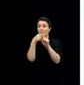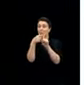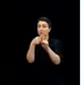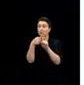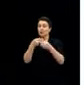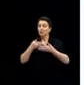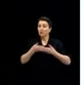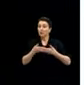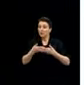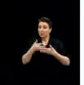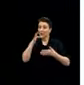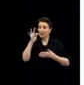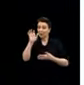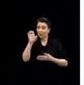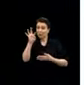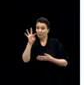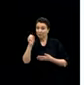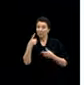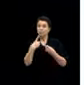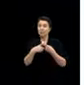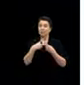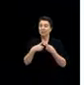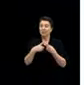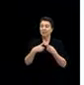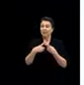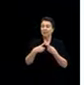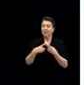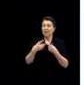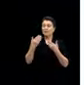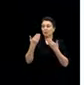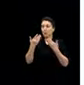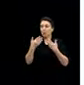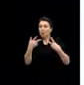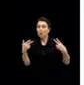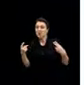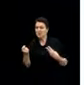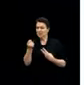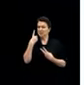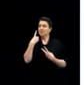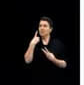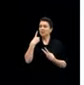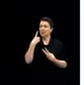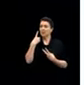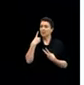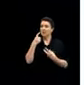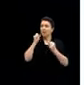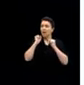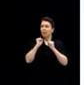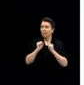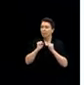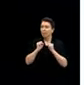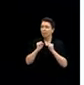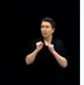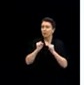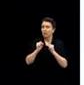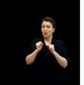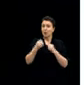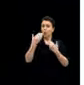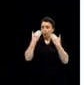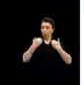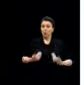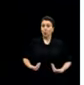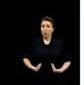problema, porque os corpos, como corpos estranhos iniciar, o corpo da mãe